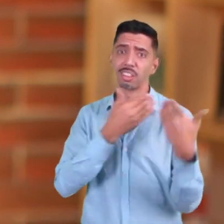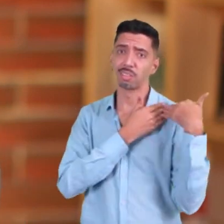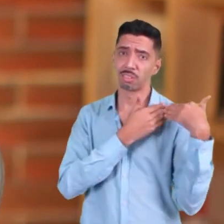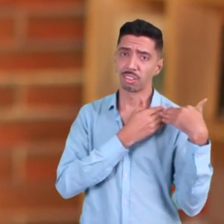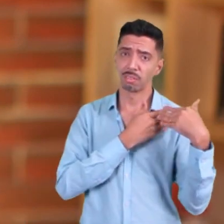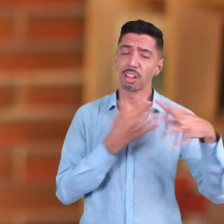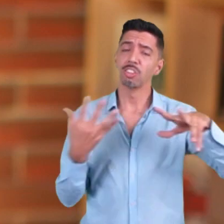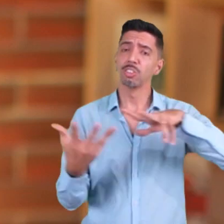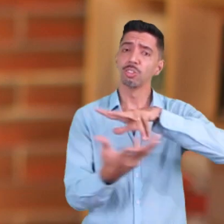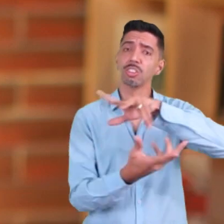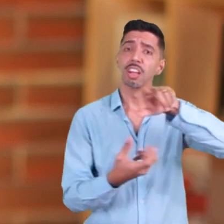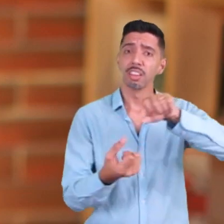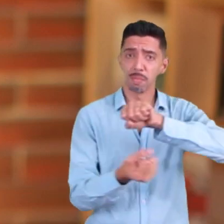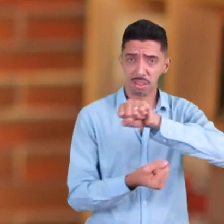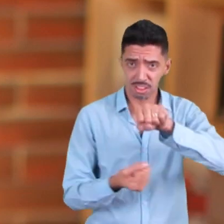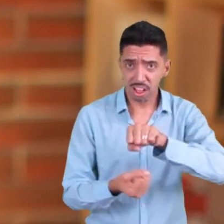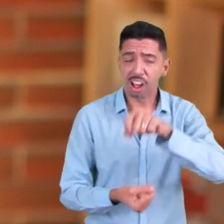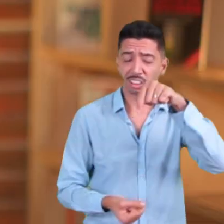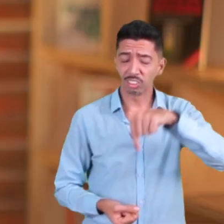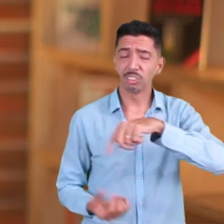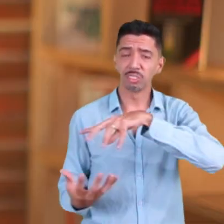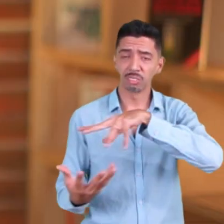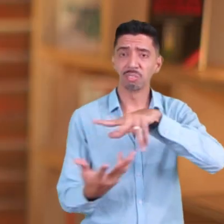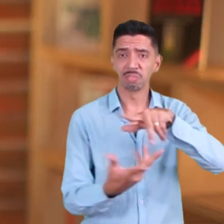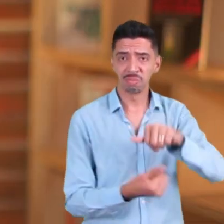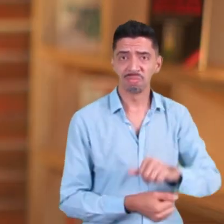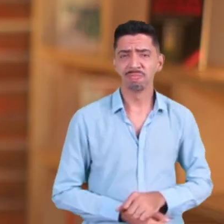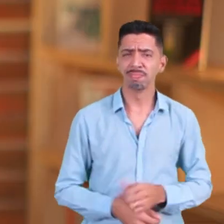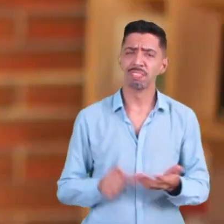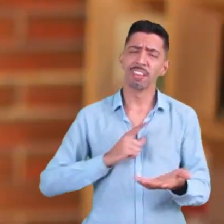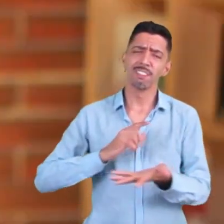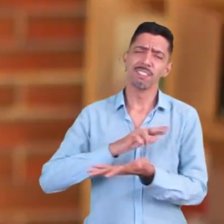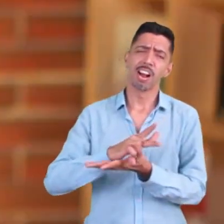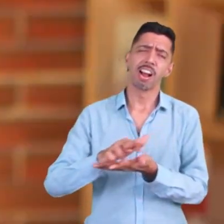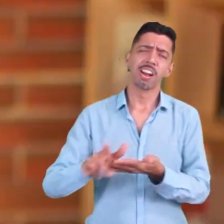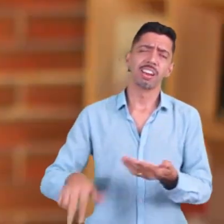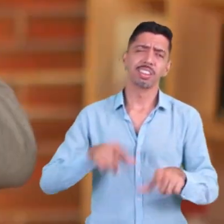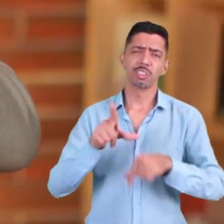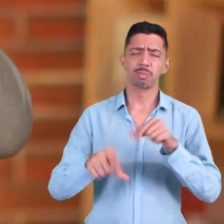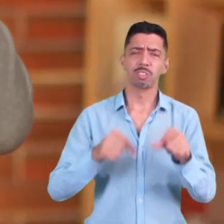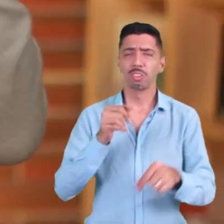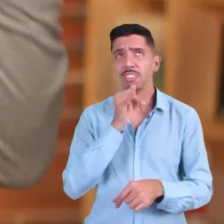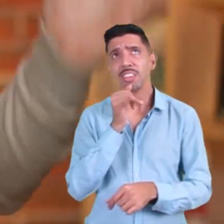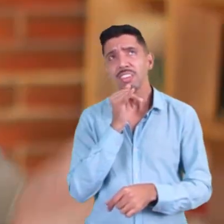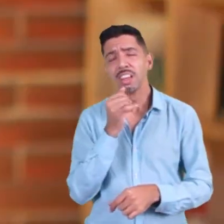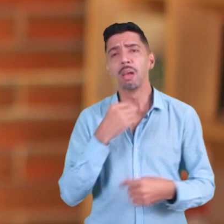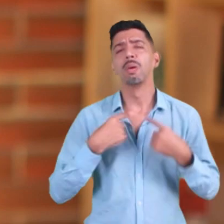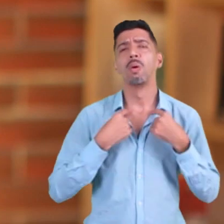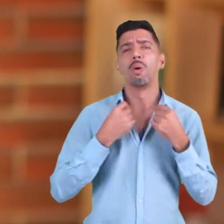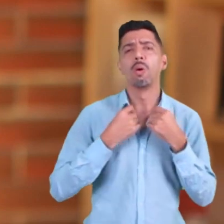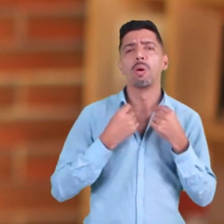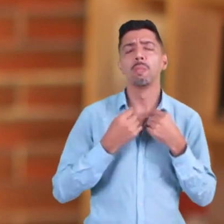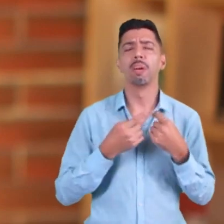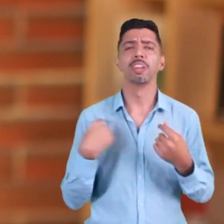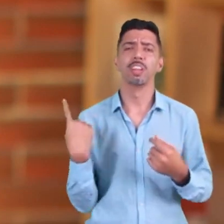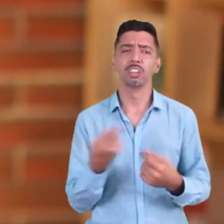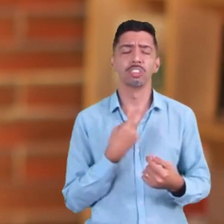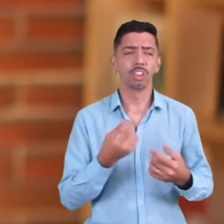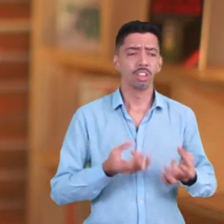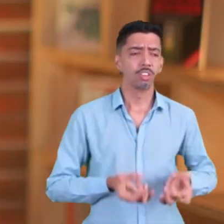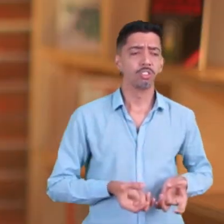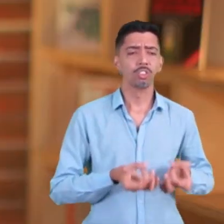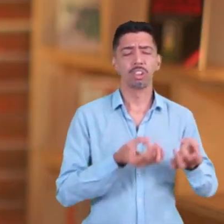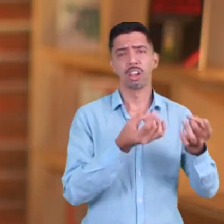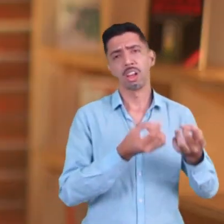pela sustentabilidade de nosso planeta. Tem muitas opções. Temos lá diversas roupas que nós